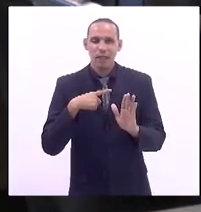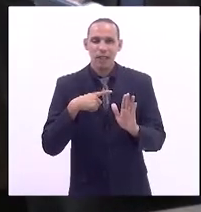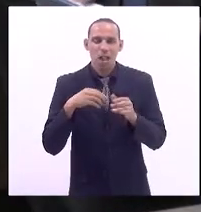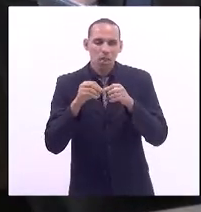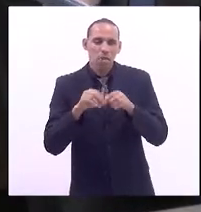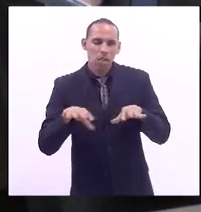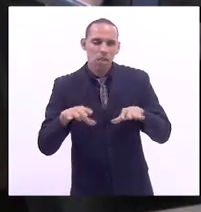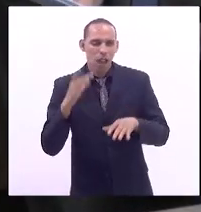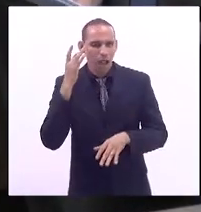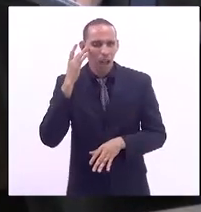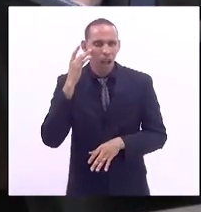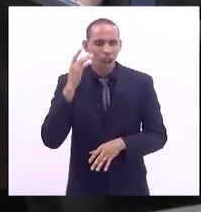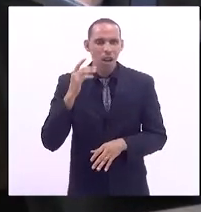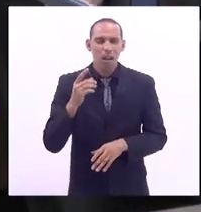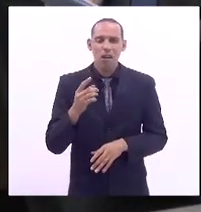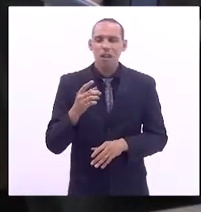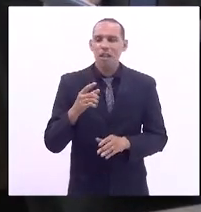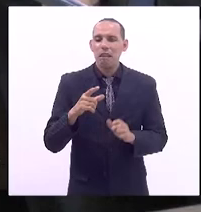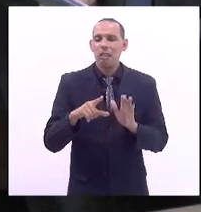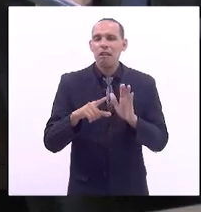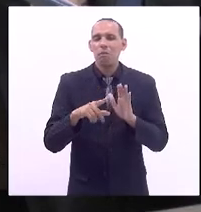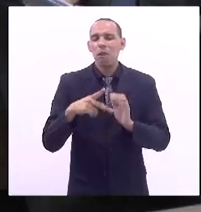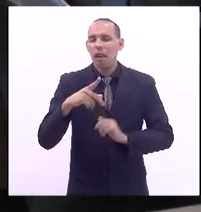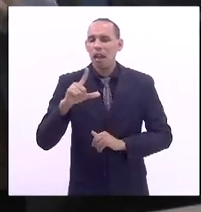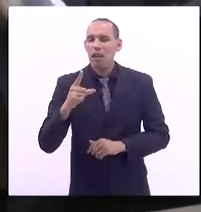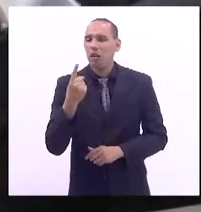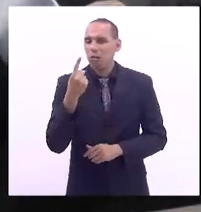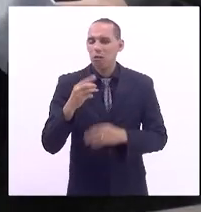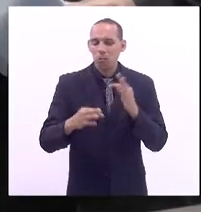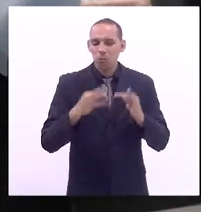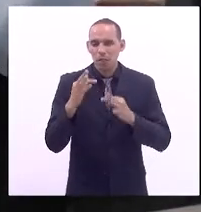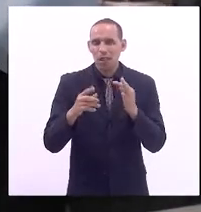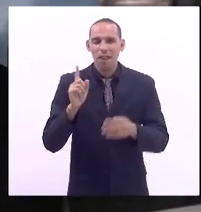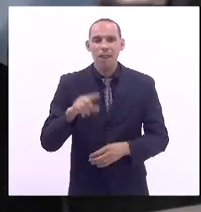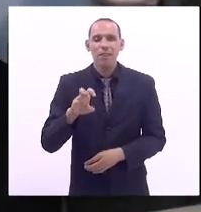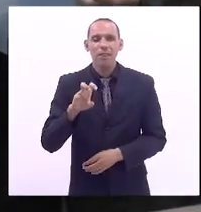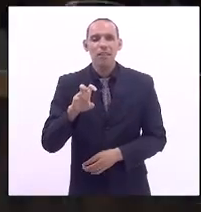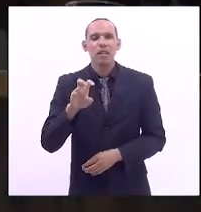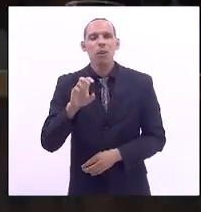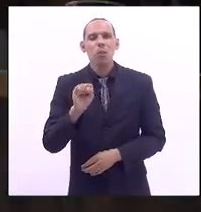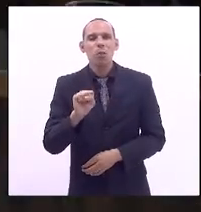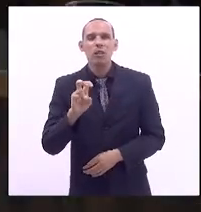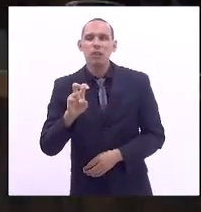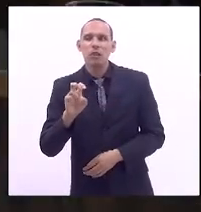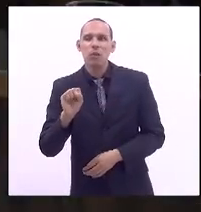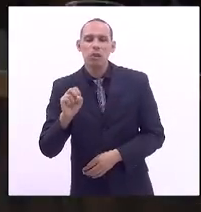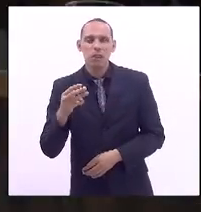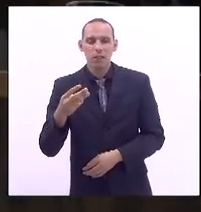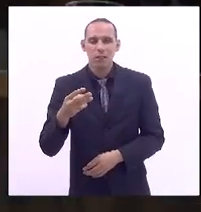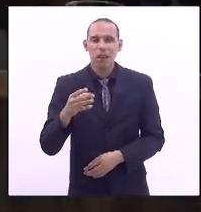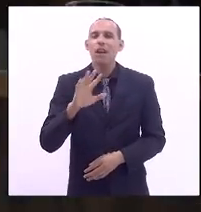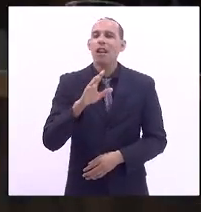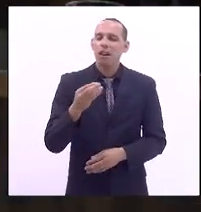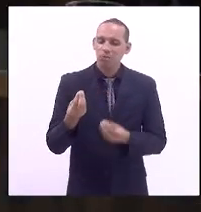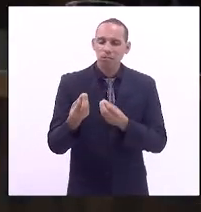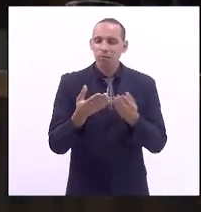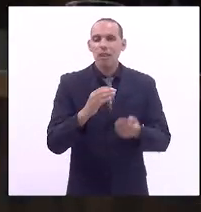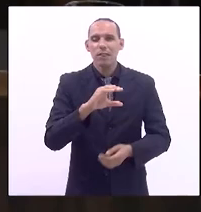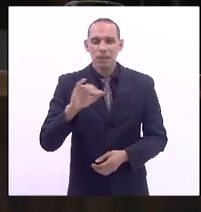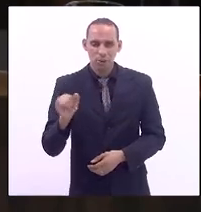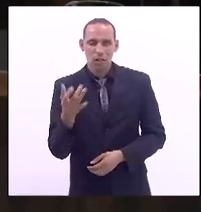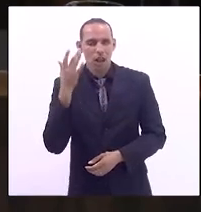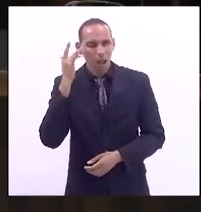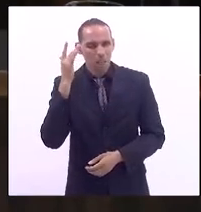prejudica habilidade eu tenho receio sobre um projeto de lei está tramitando que 800 coisa Querência a comissão de gostar Justiça